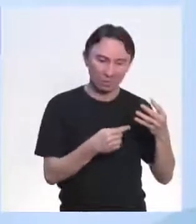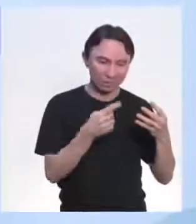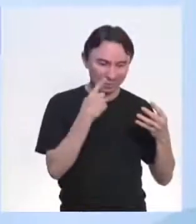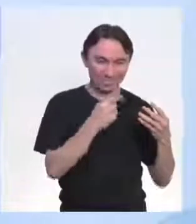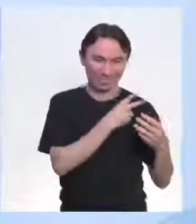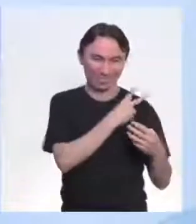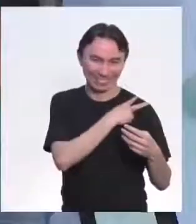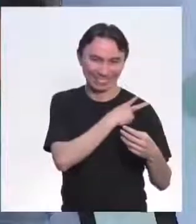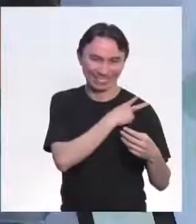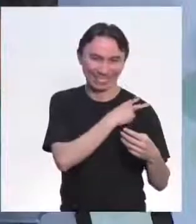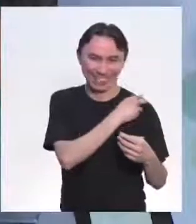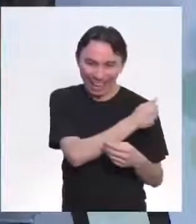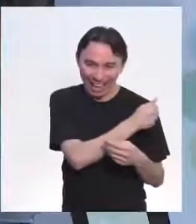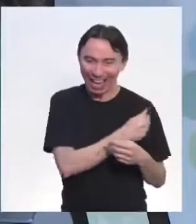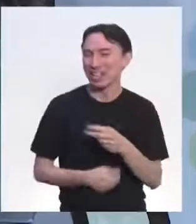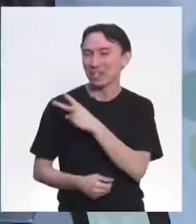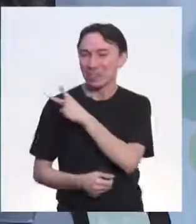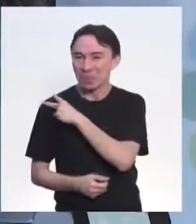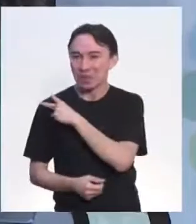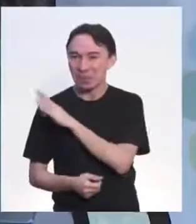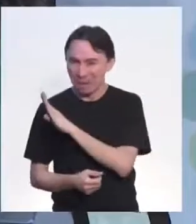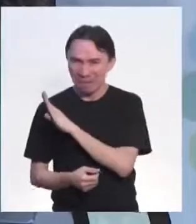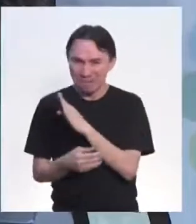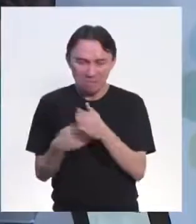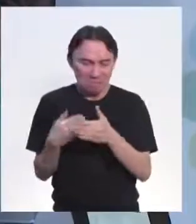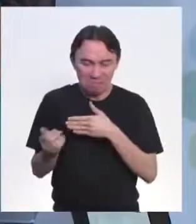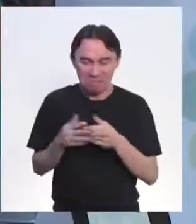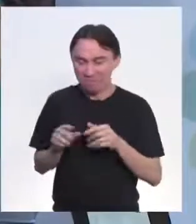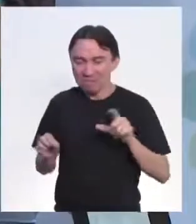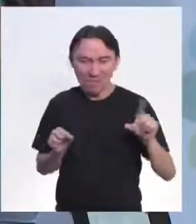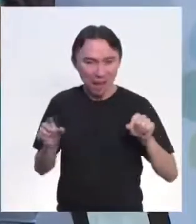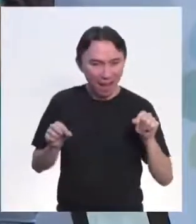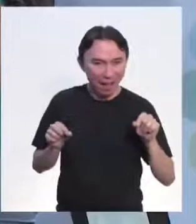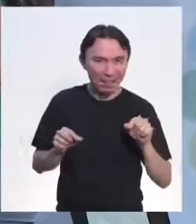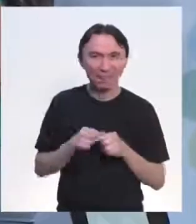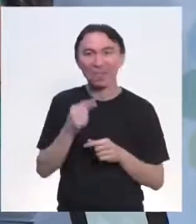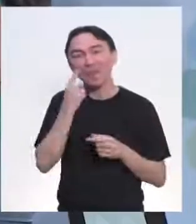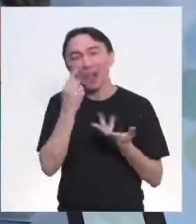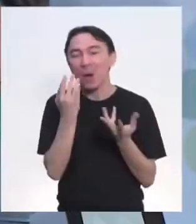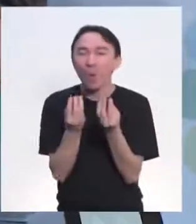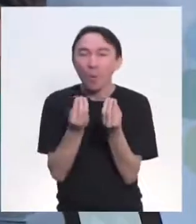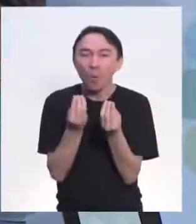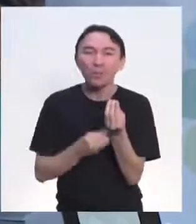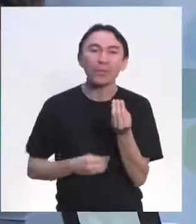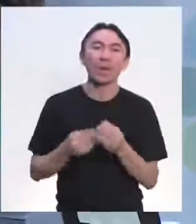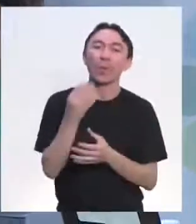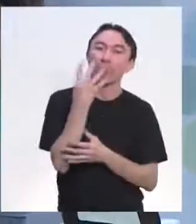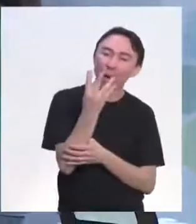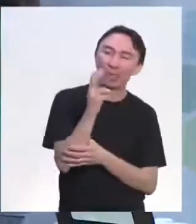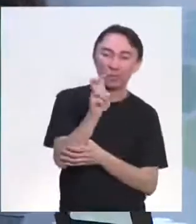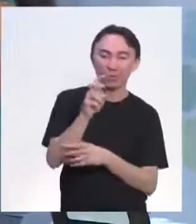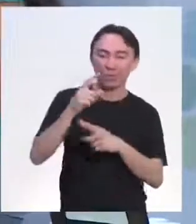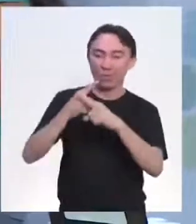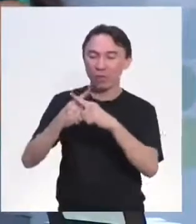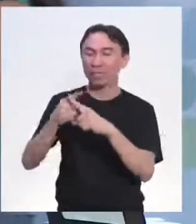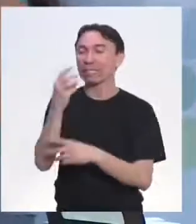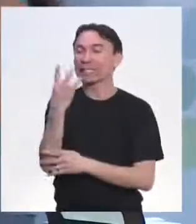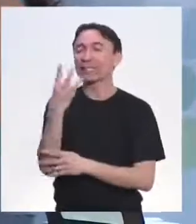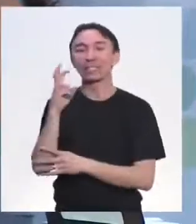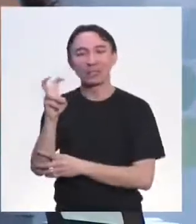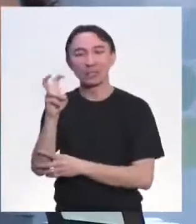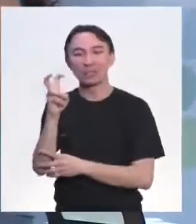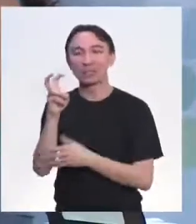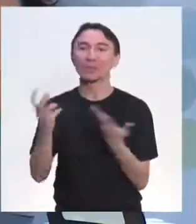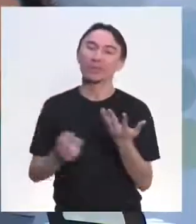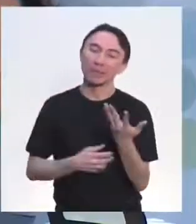B. Então, eu vou fazer 45 vezes 35. 5